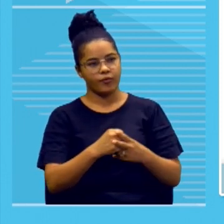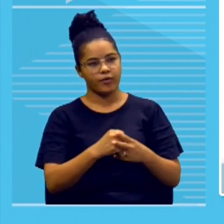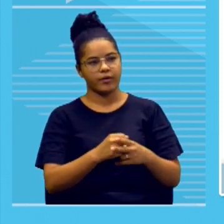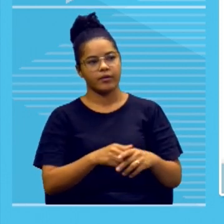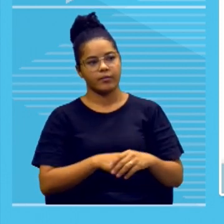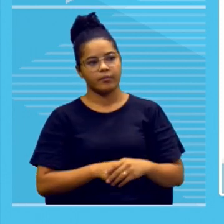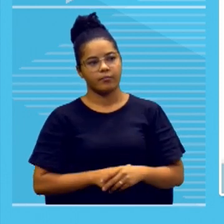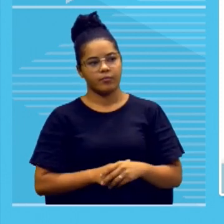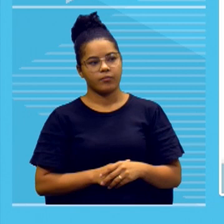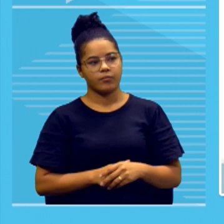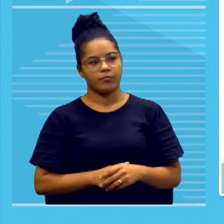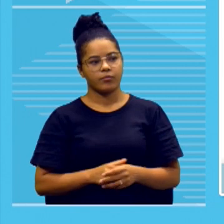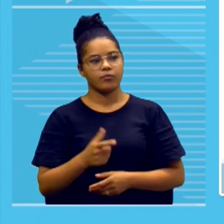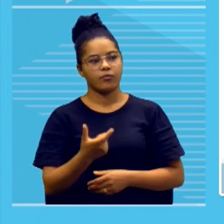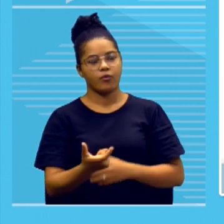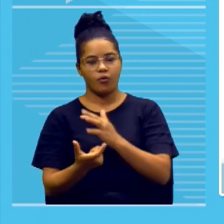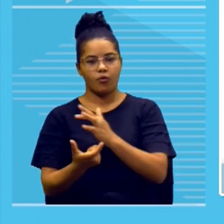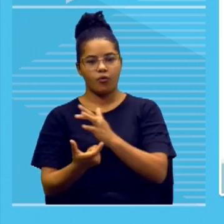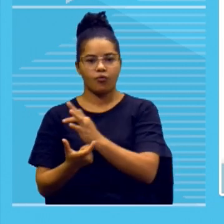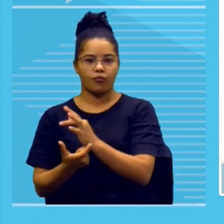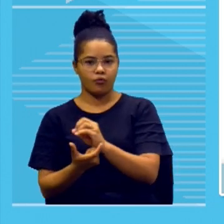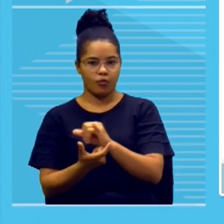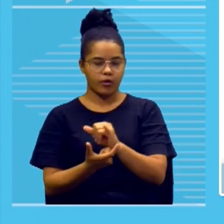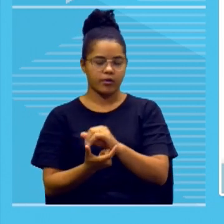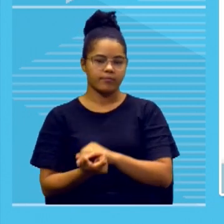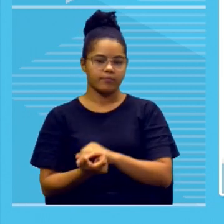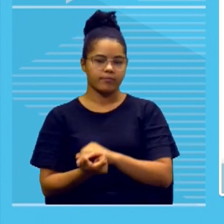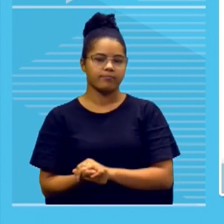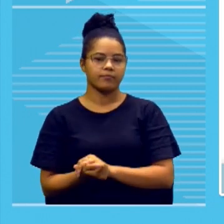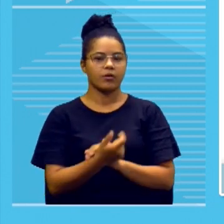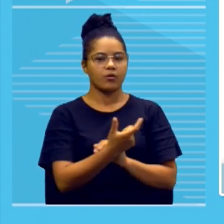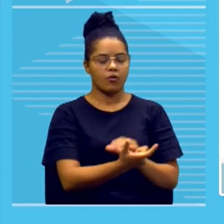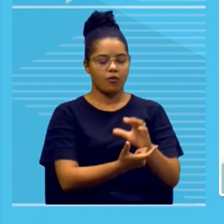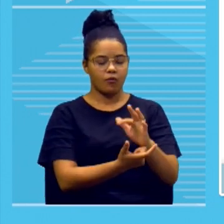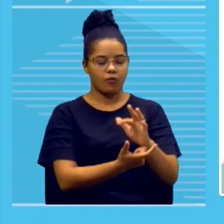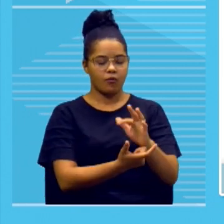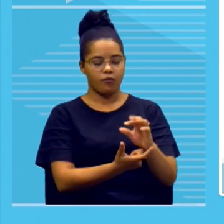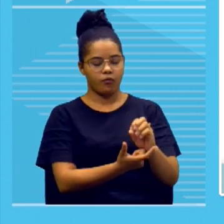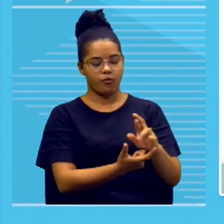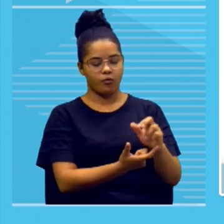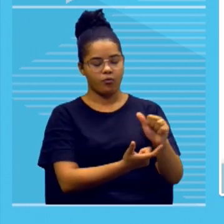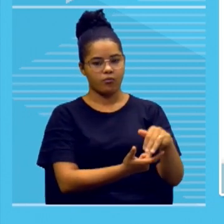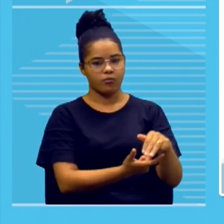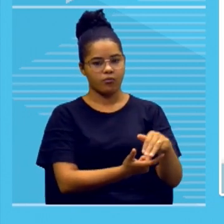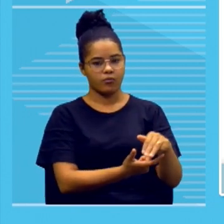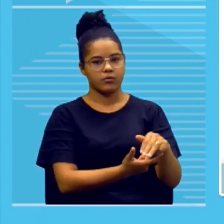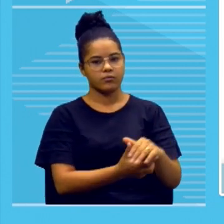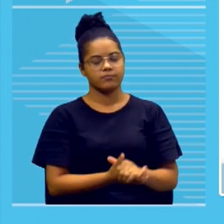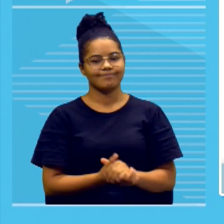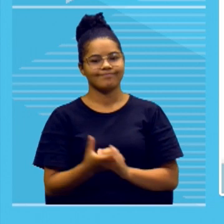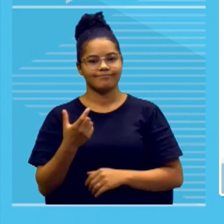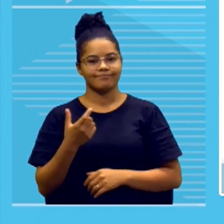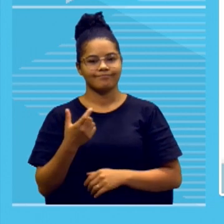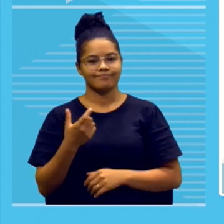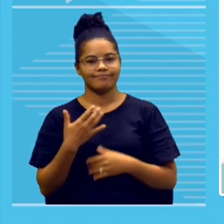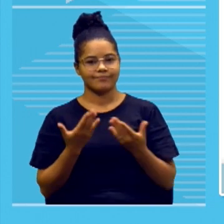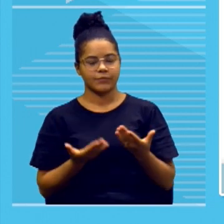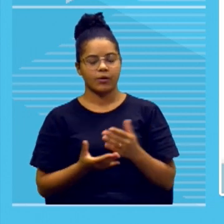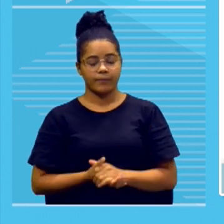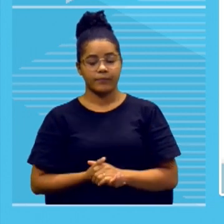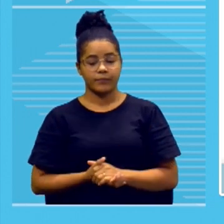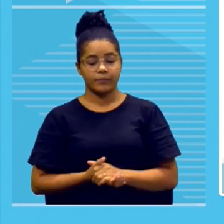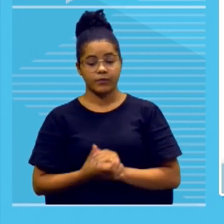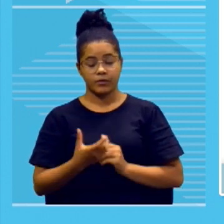foram impedidos de desembarcar. Zeugma. Zeugma. O que é a zeugma? É